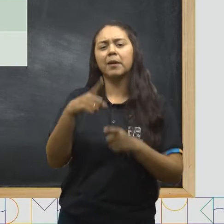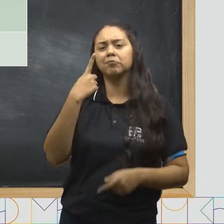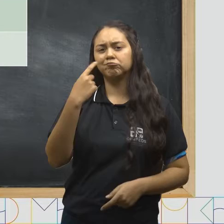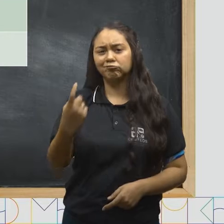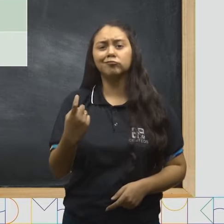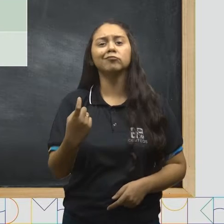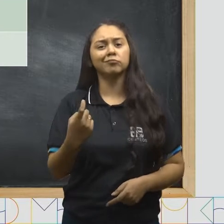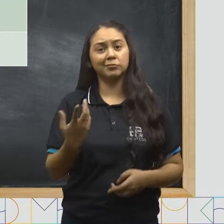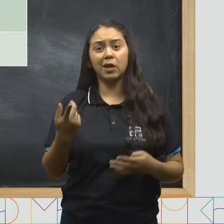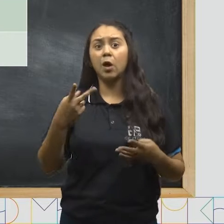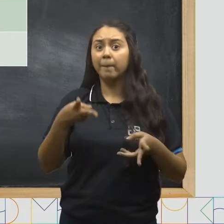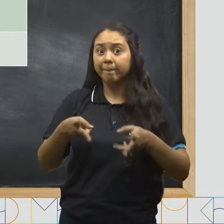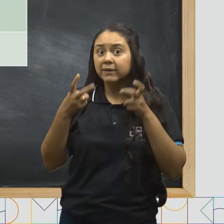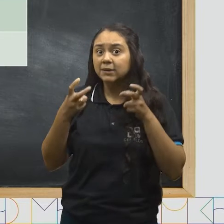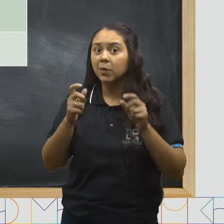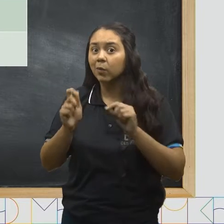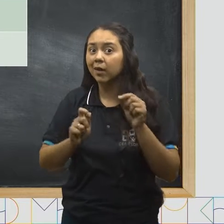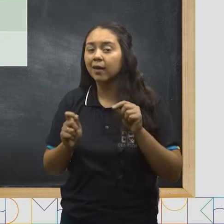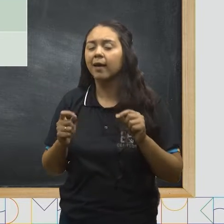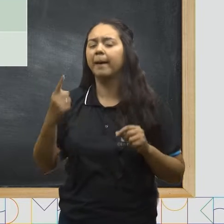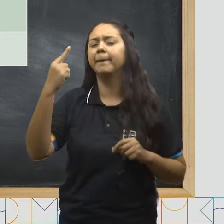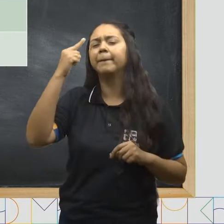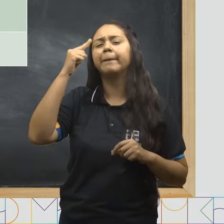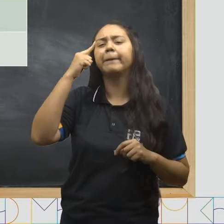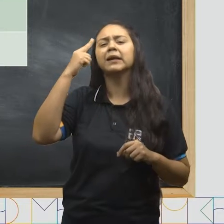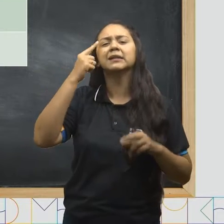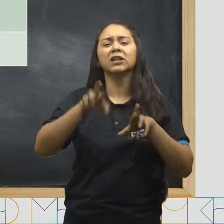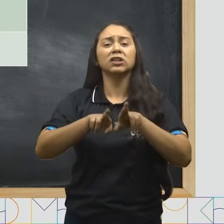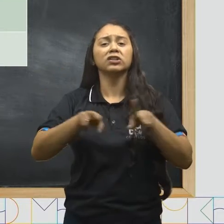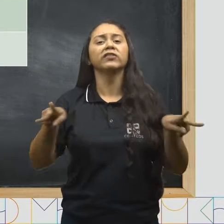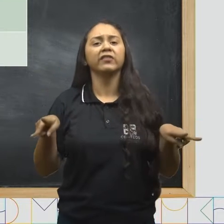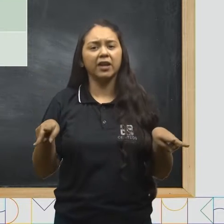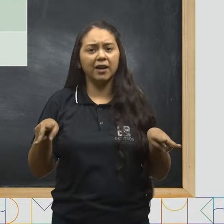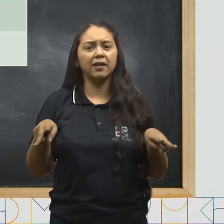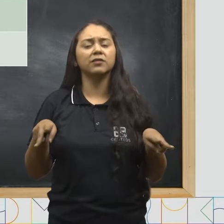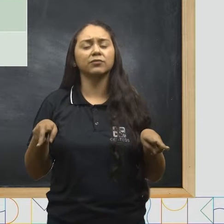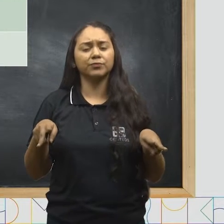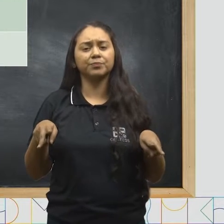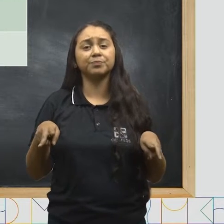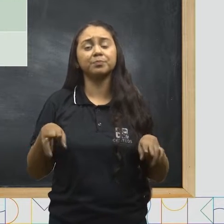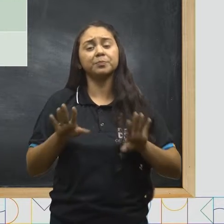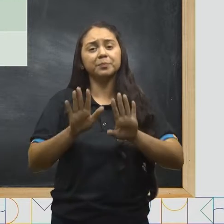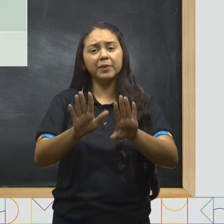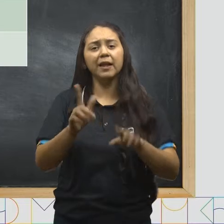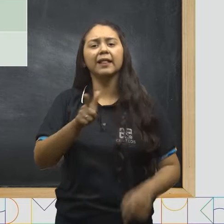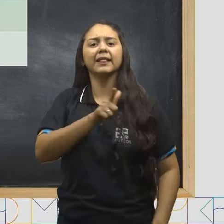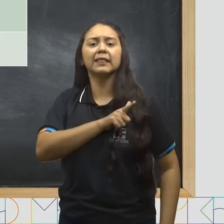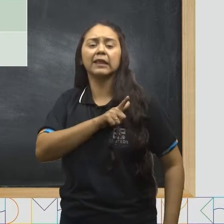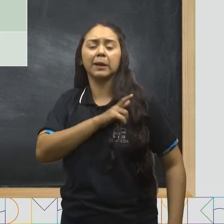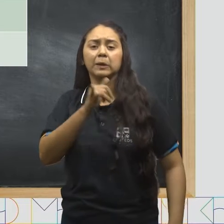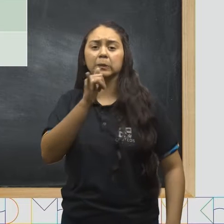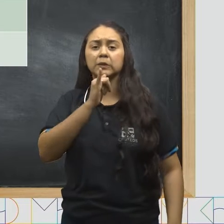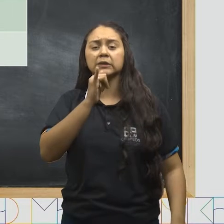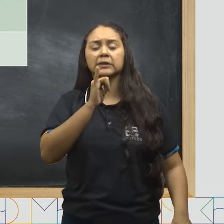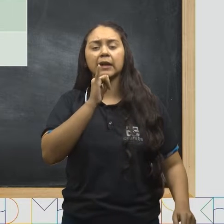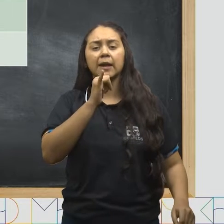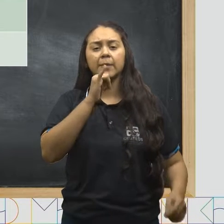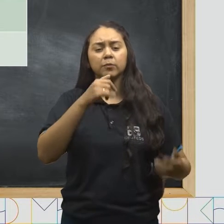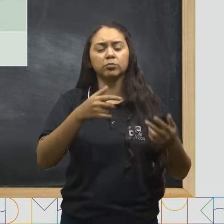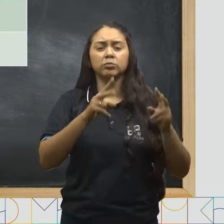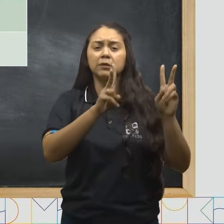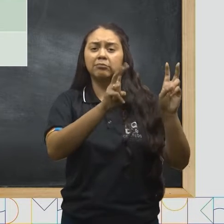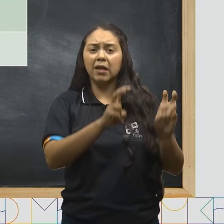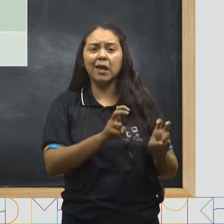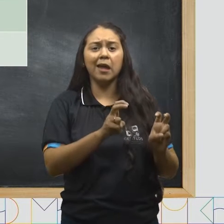atrativa. Observe que é comum pensarmos diferente, porém existem assuntos que